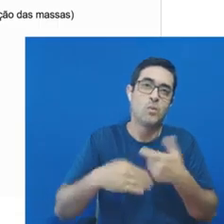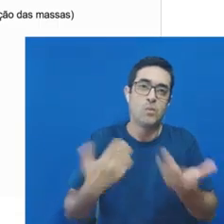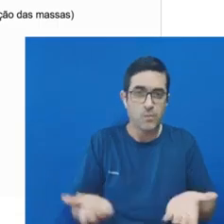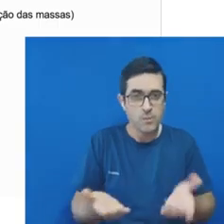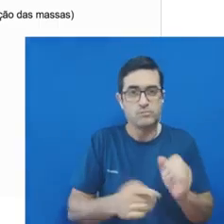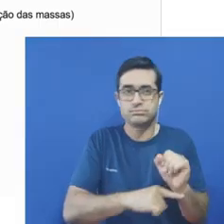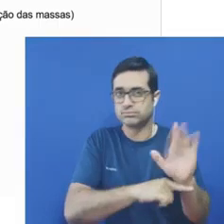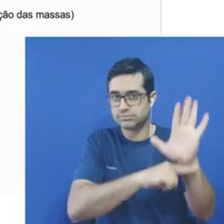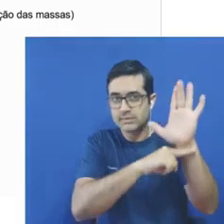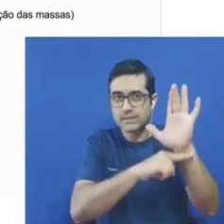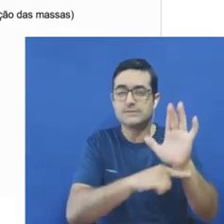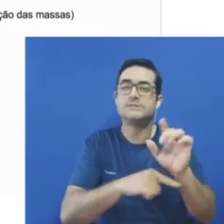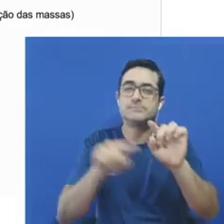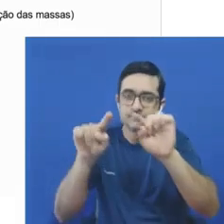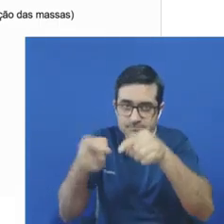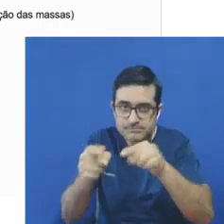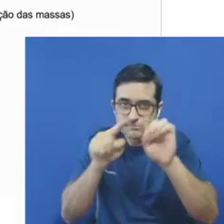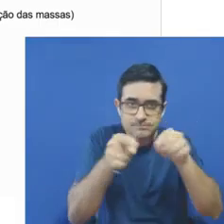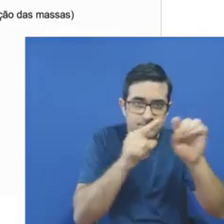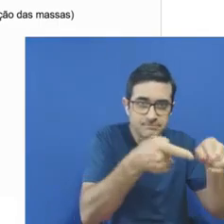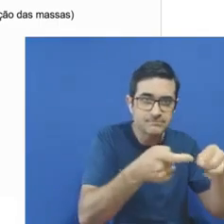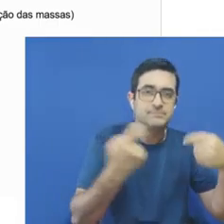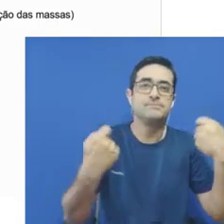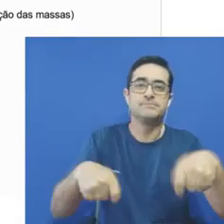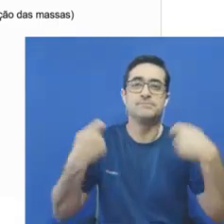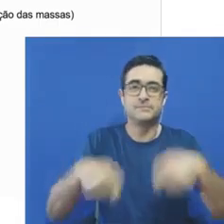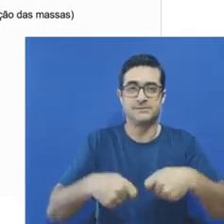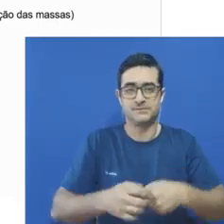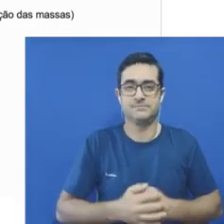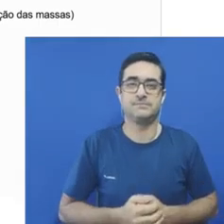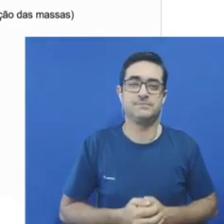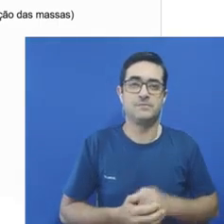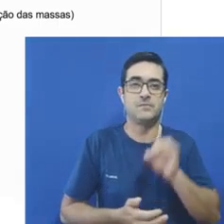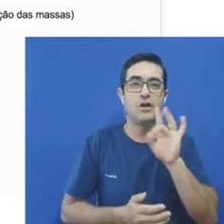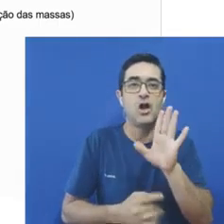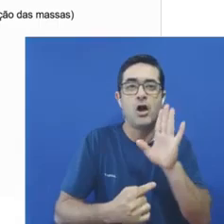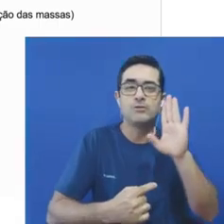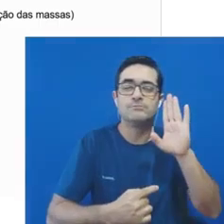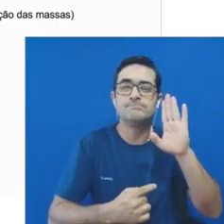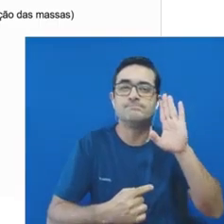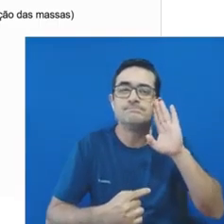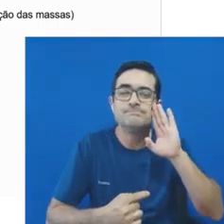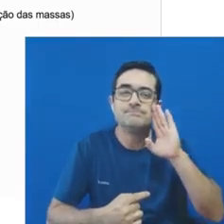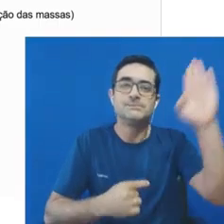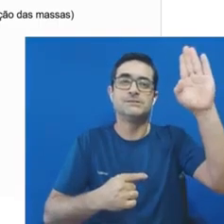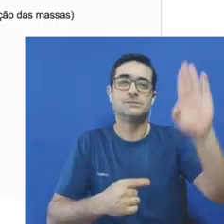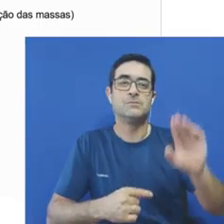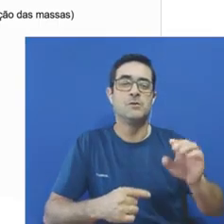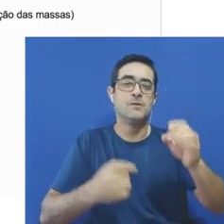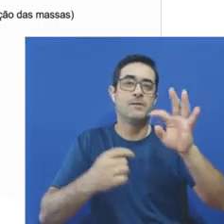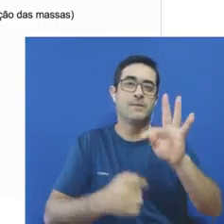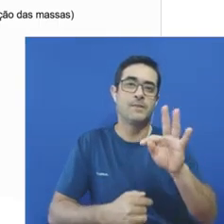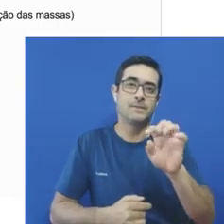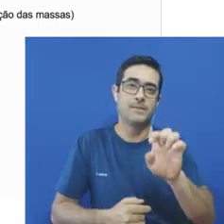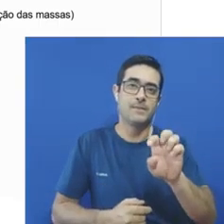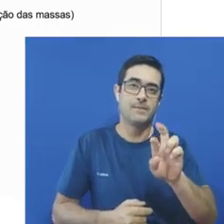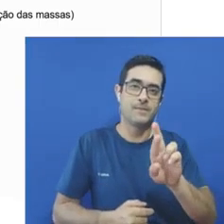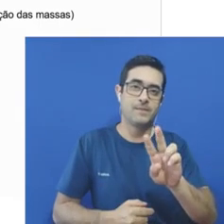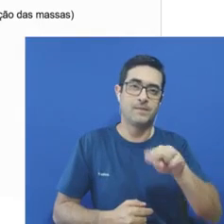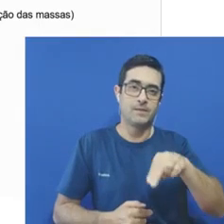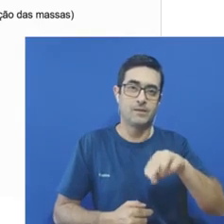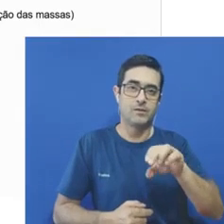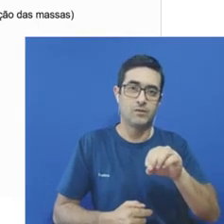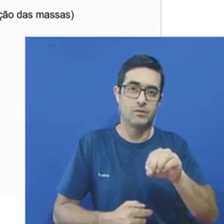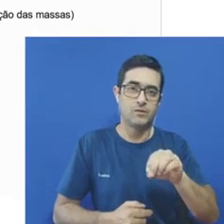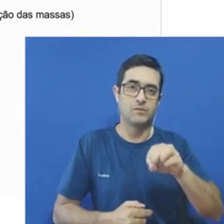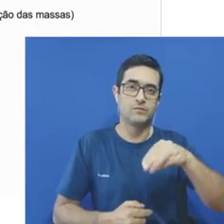foram formadas como produtos. Principalmente quando a gente for falar na termodinâmica, porque fará muita diferença quando